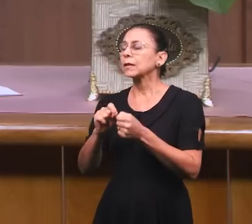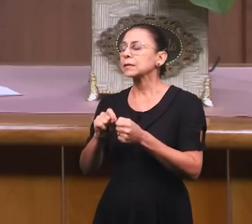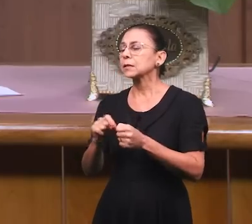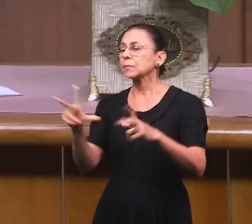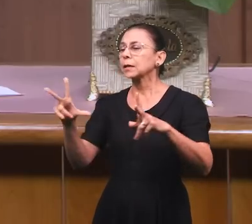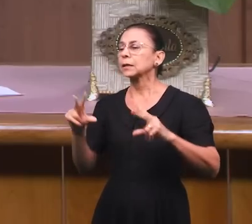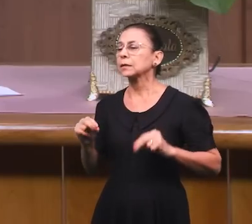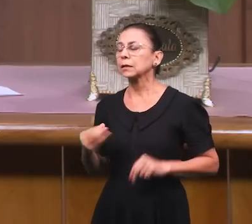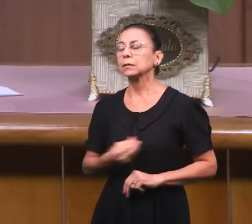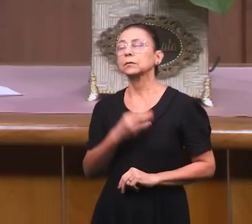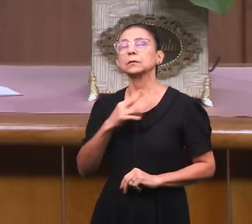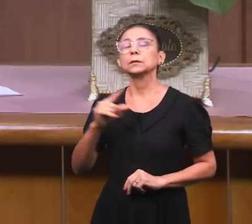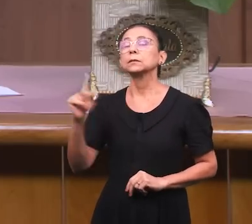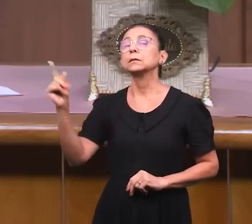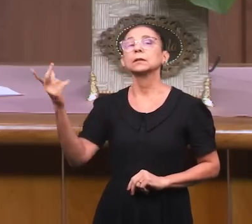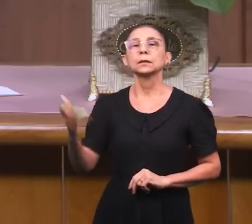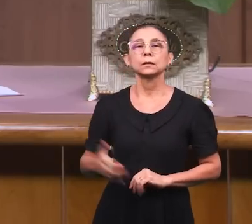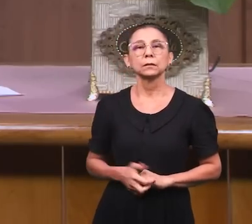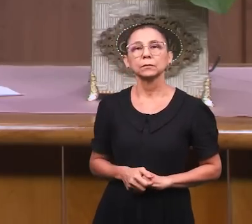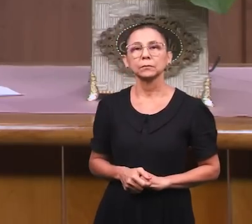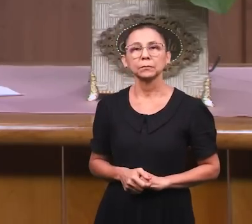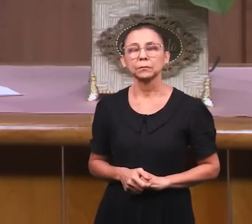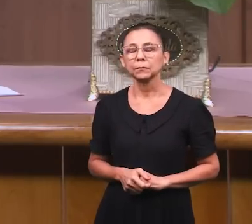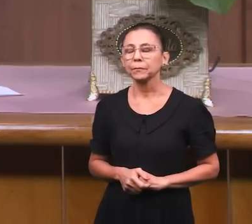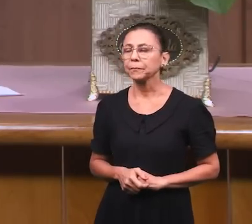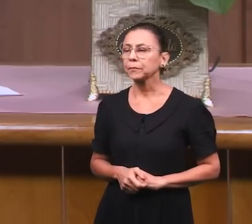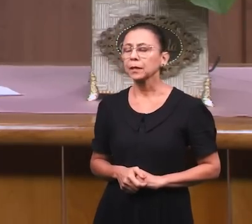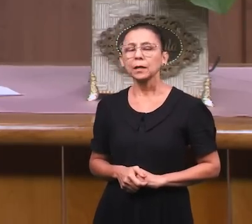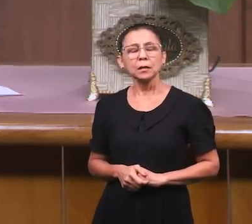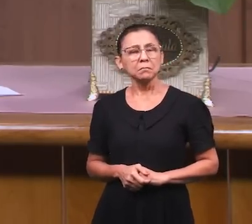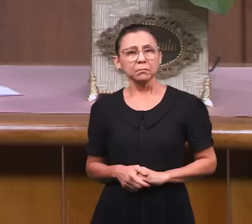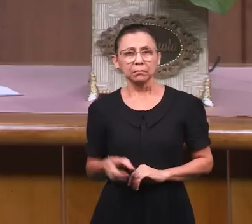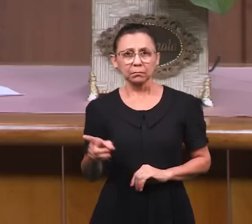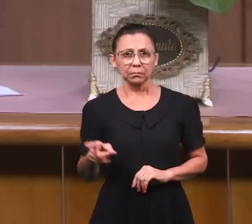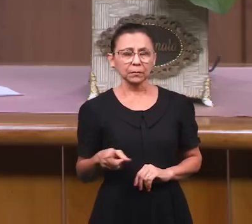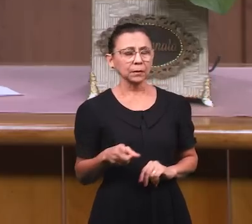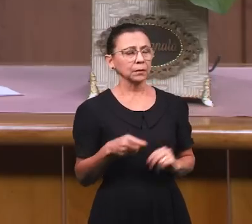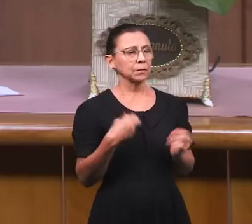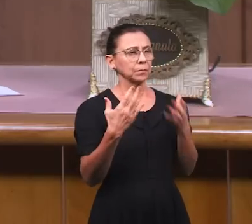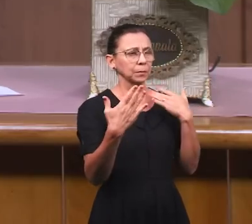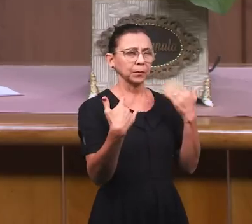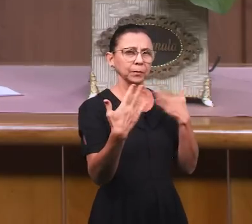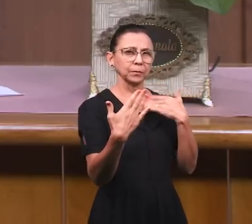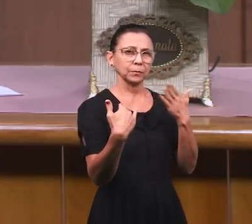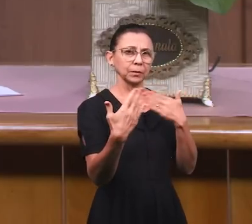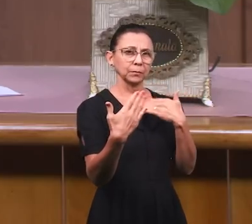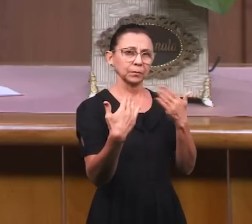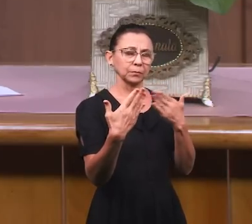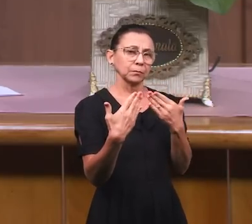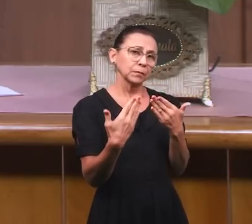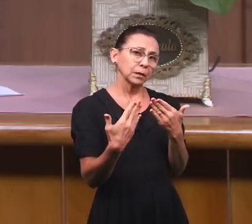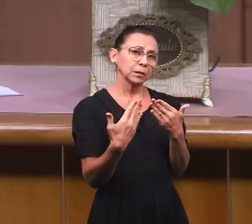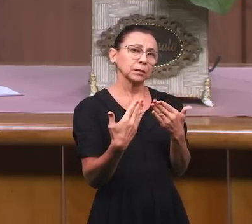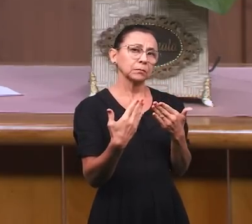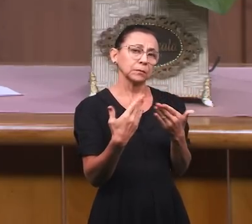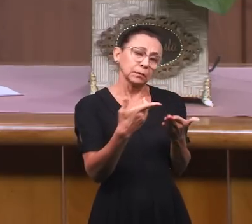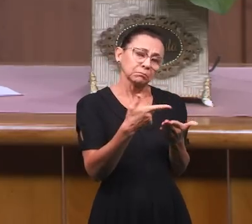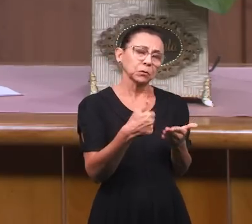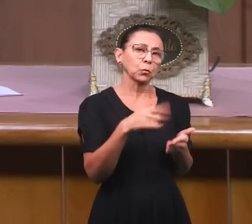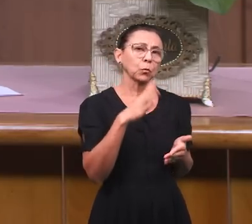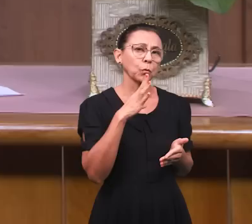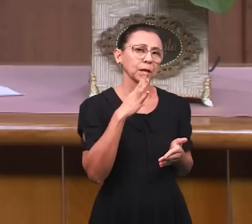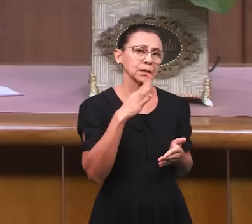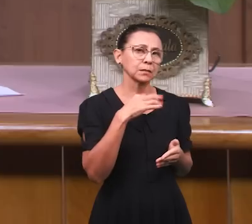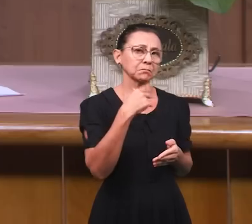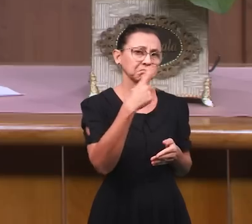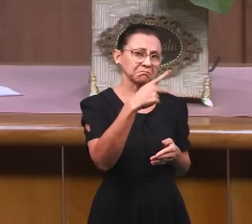farei para herdar a vida eterna? E o Senhor Jesus começou a conversar com ele dentro daquilo que ele